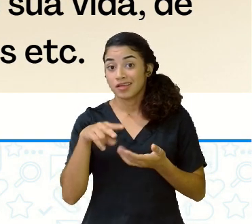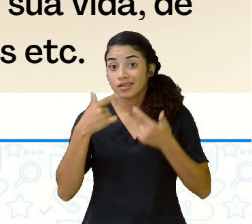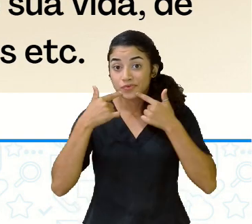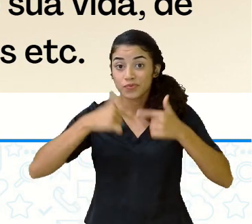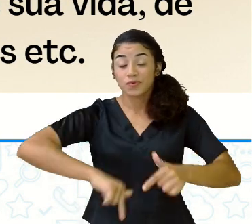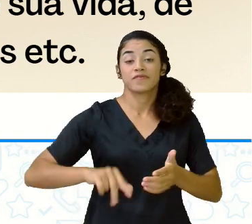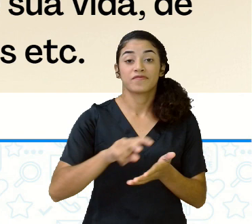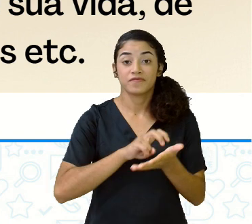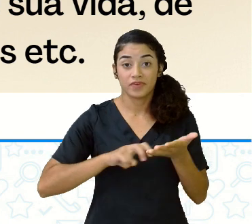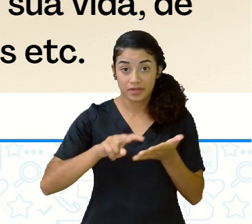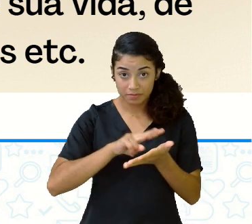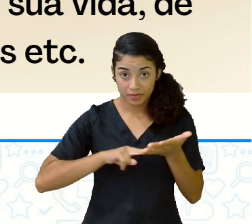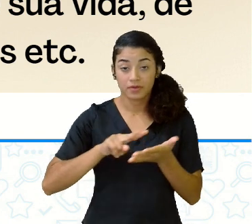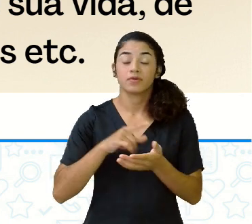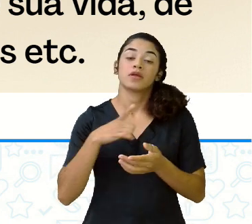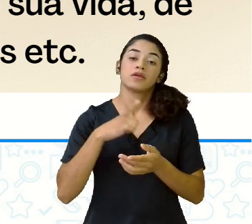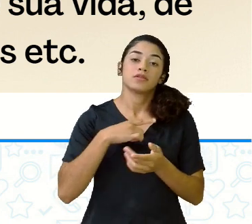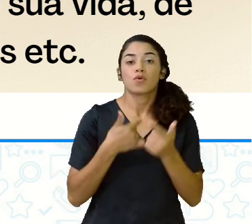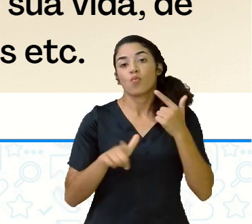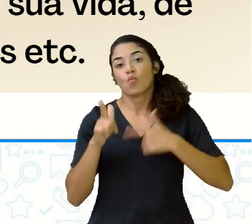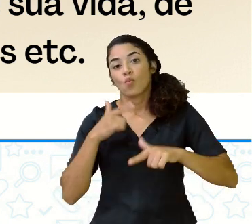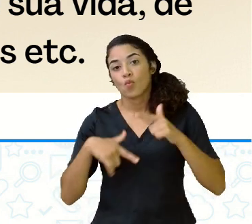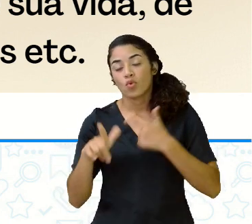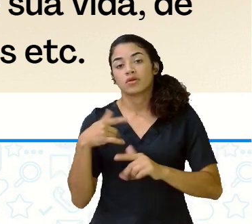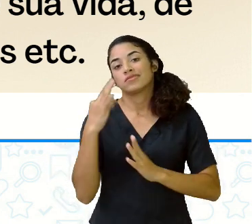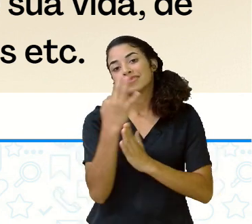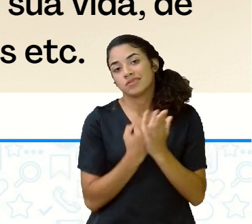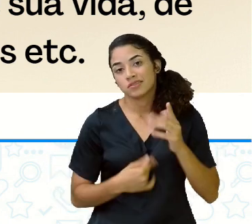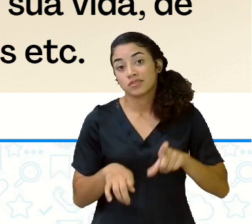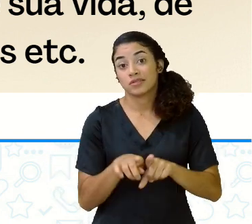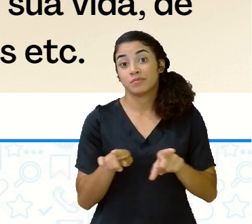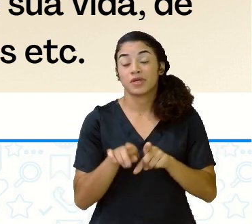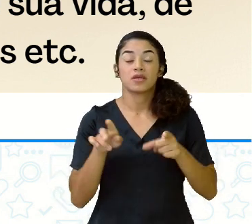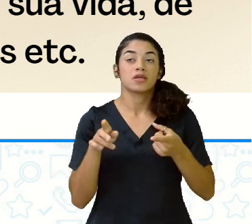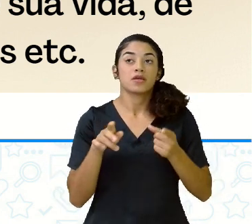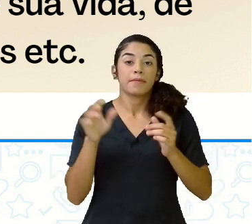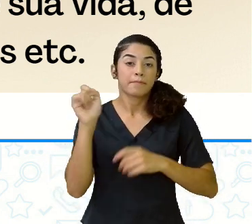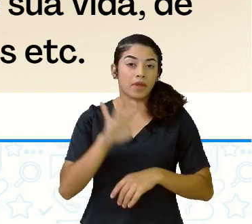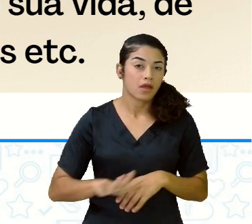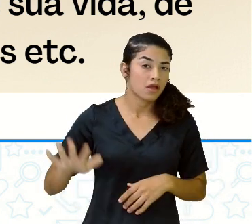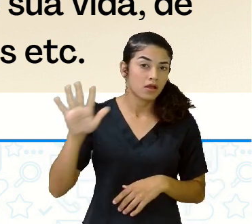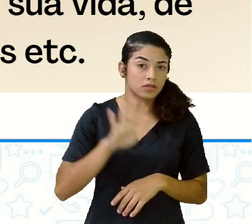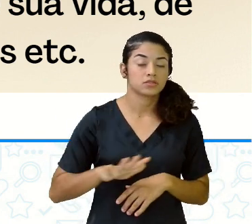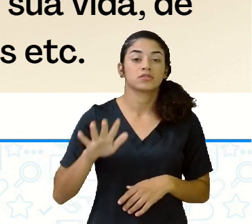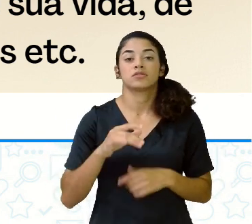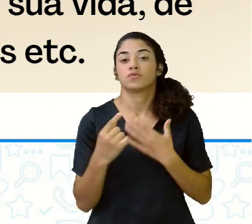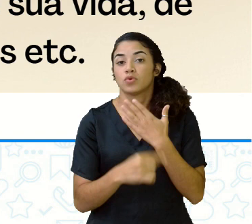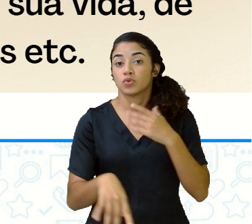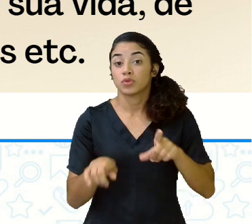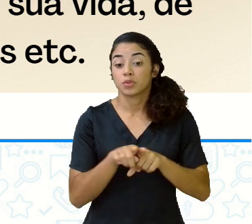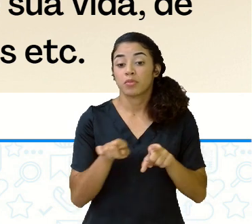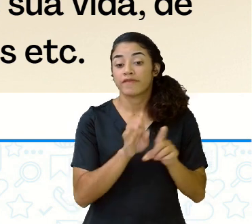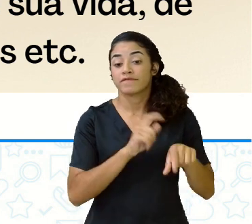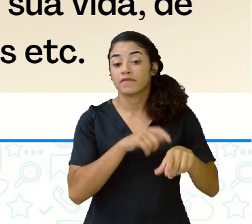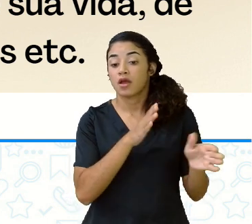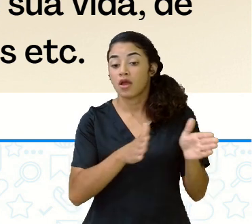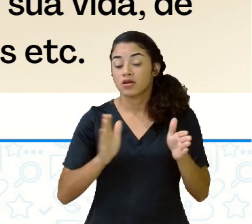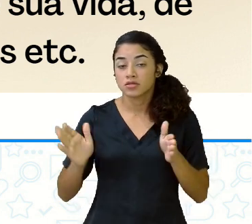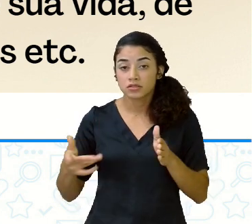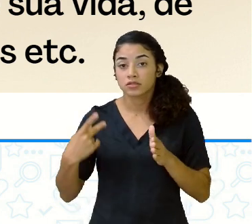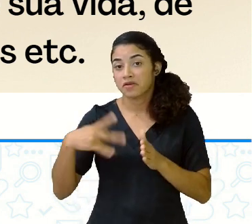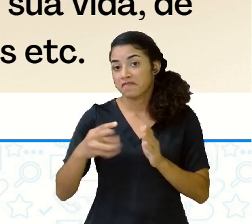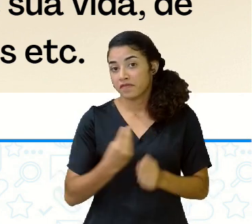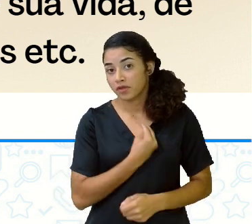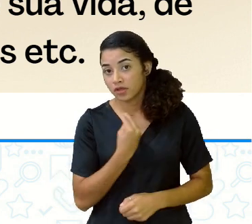pode apresentar outros textos, como imagens do autor, fases da sua vida, de documentos,